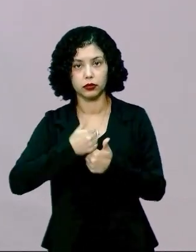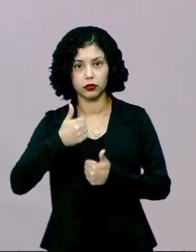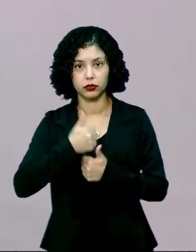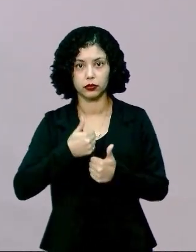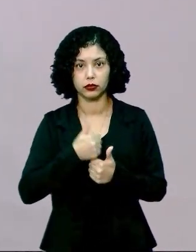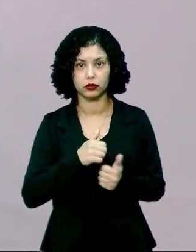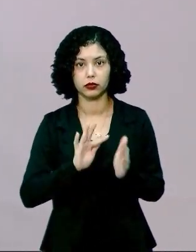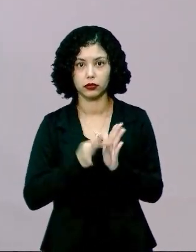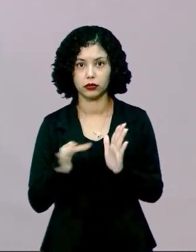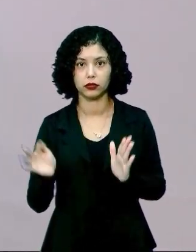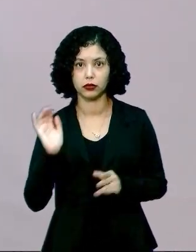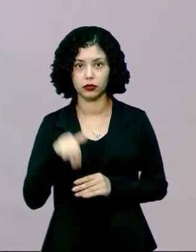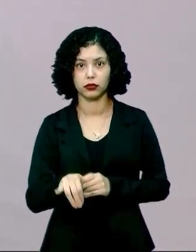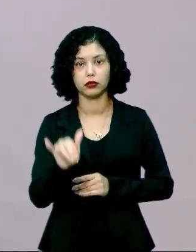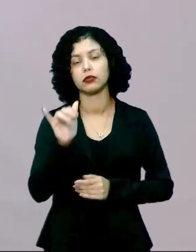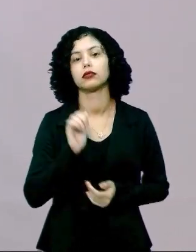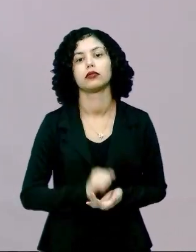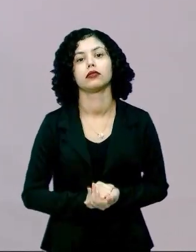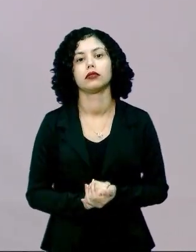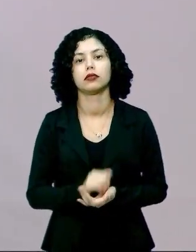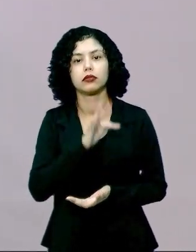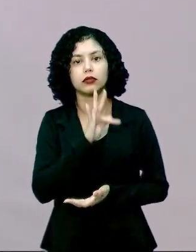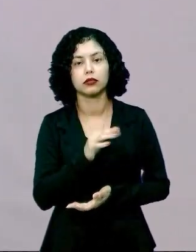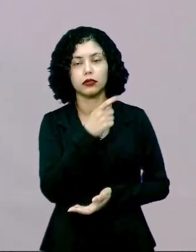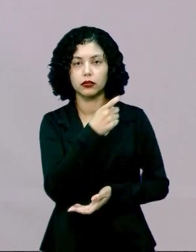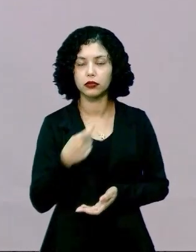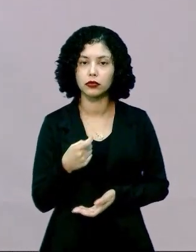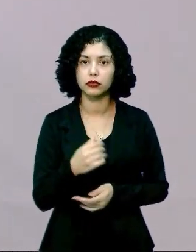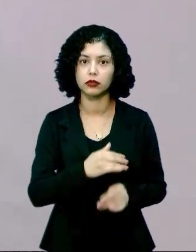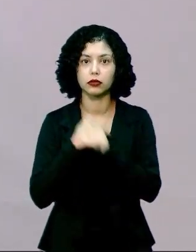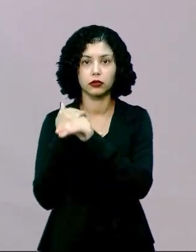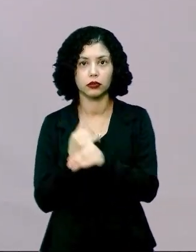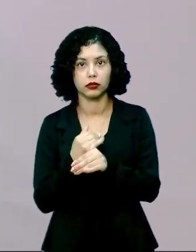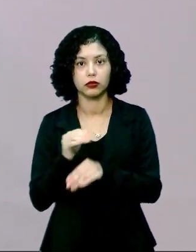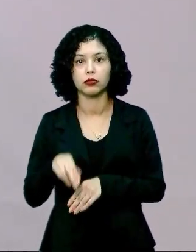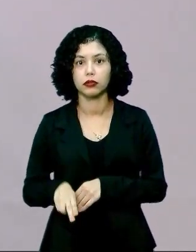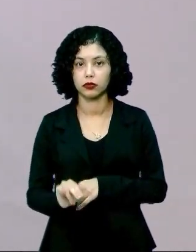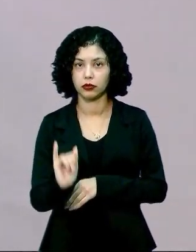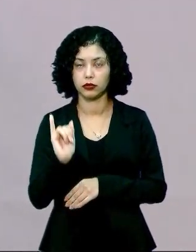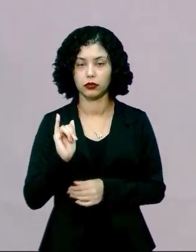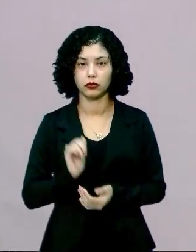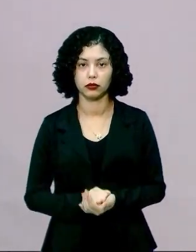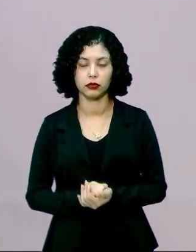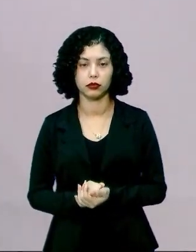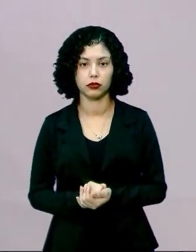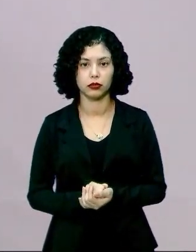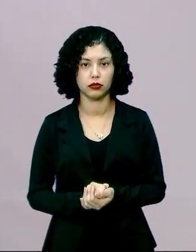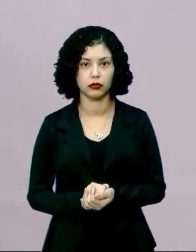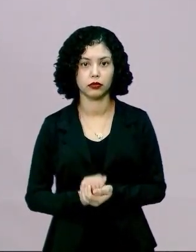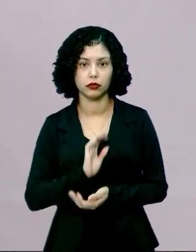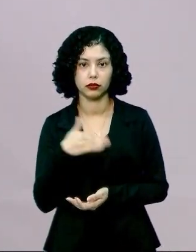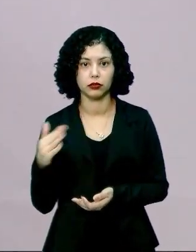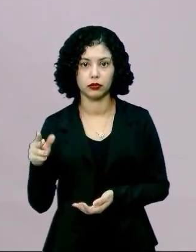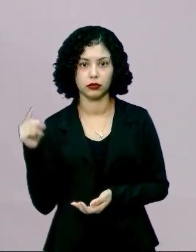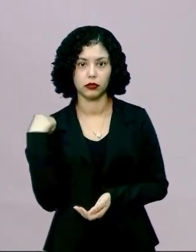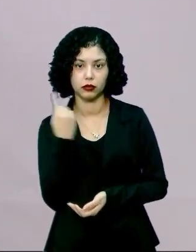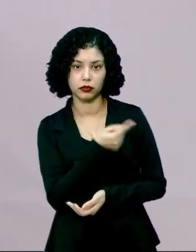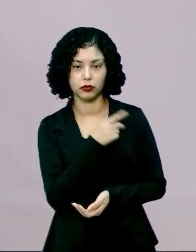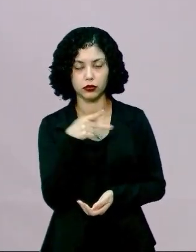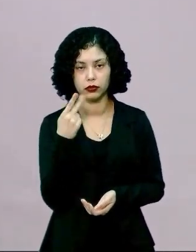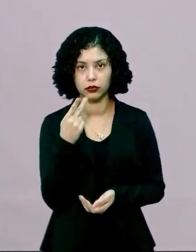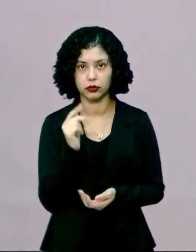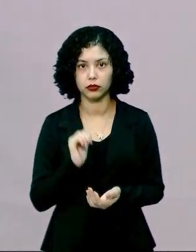substituído numa função pelo y, ou seja, o f de x é igual a y, tá? Então, quando a gente vai fazer algumas